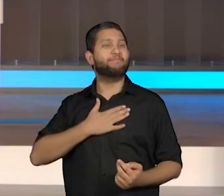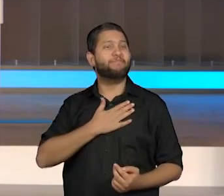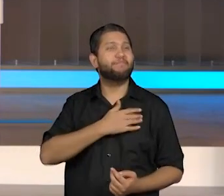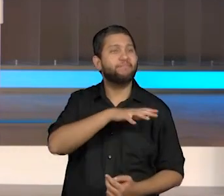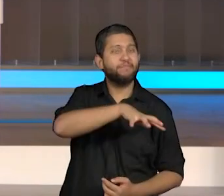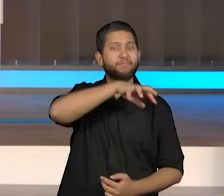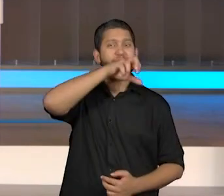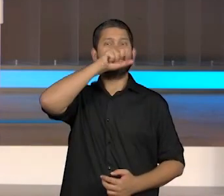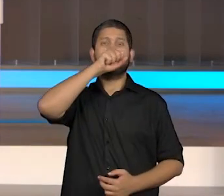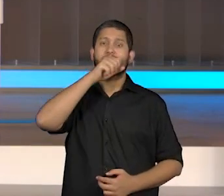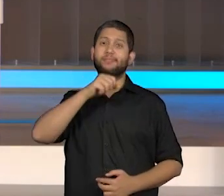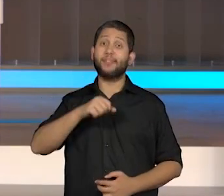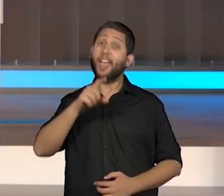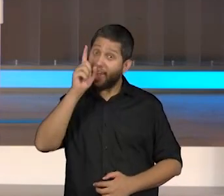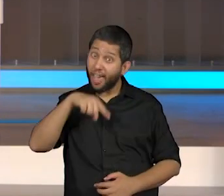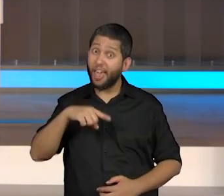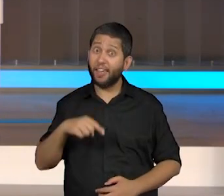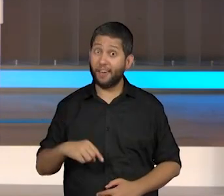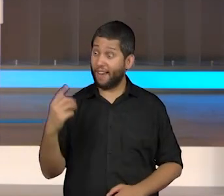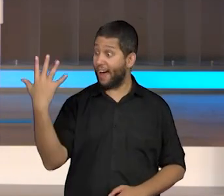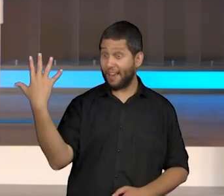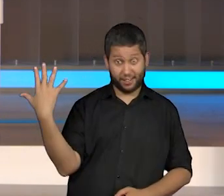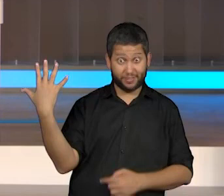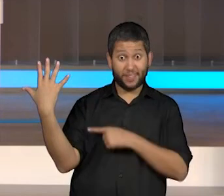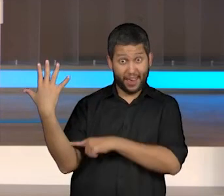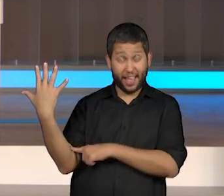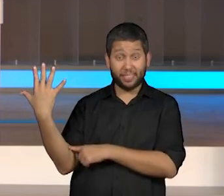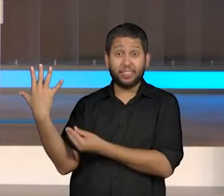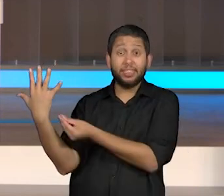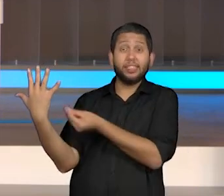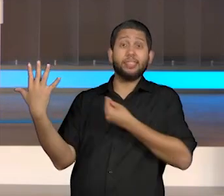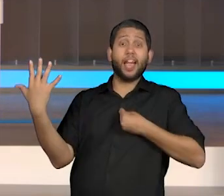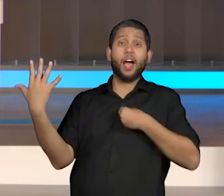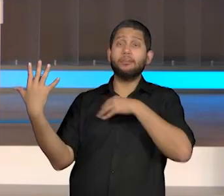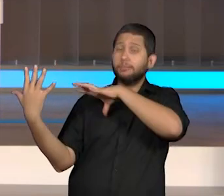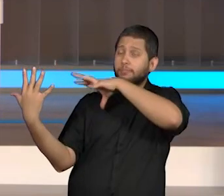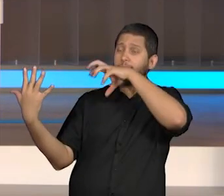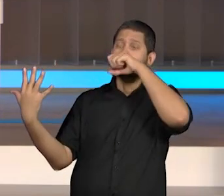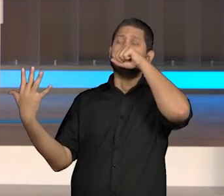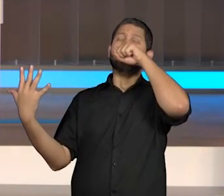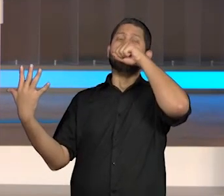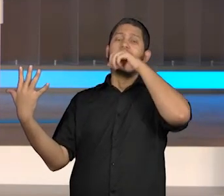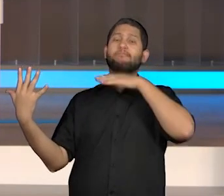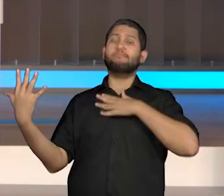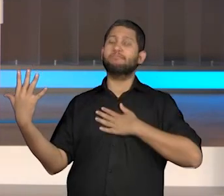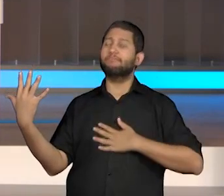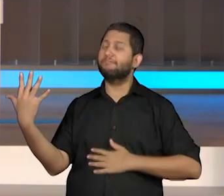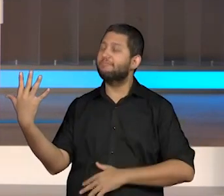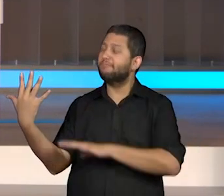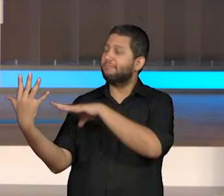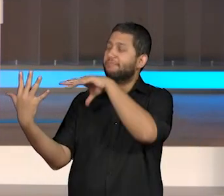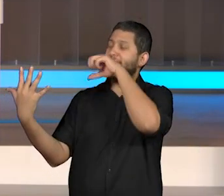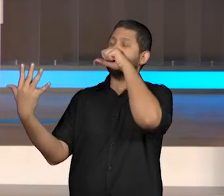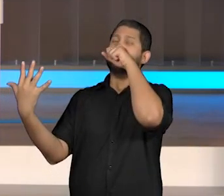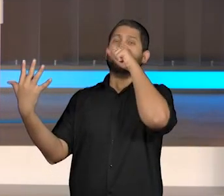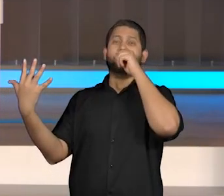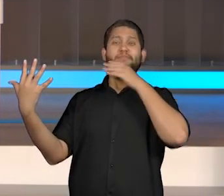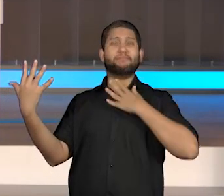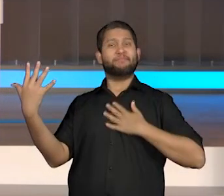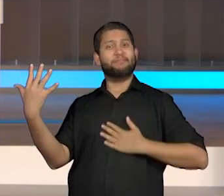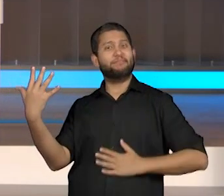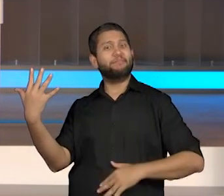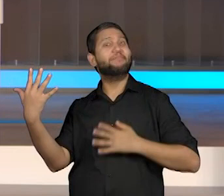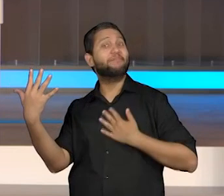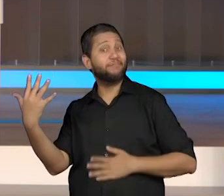a planta, ela consegue produzir o seu próprio alimento e ainda ajuda todos